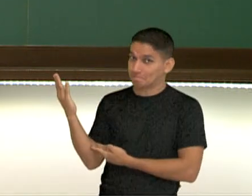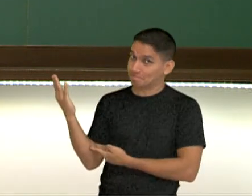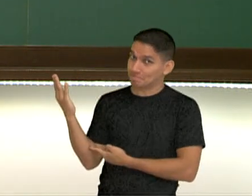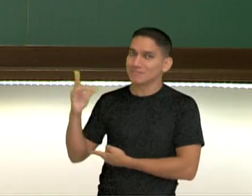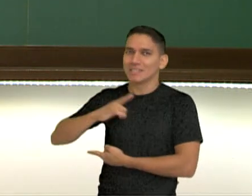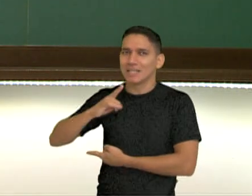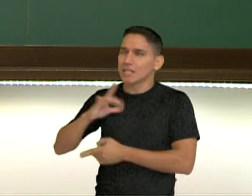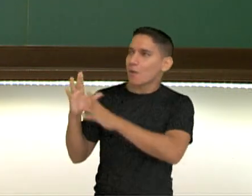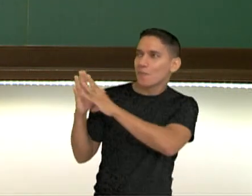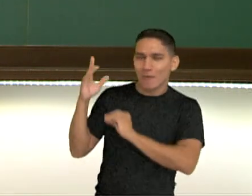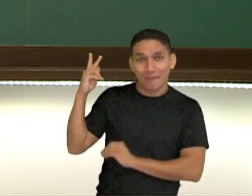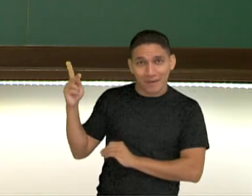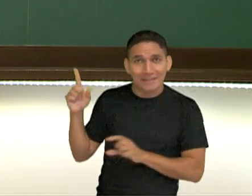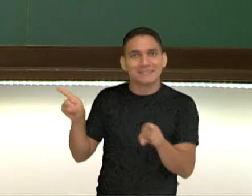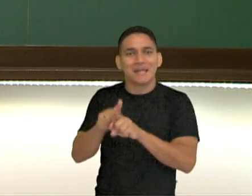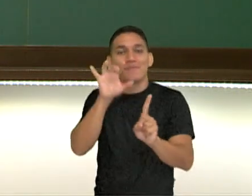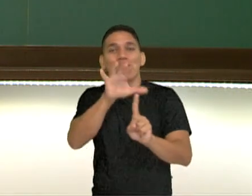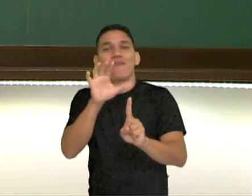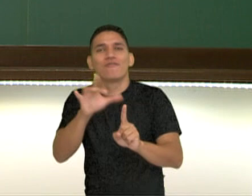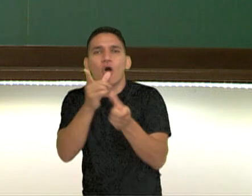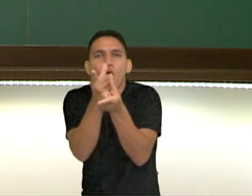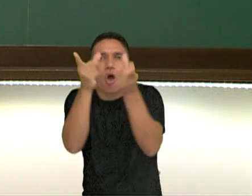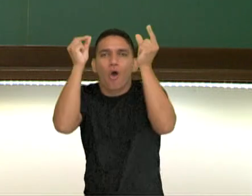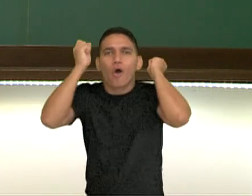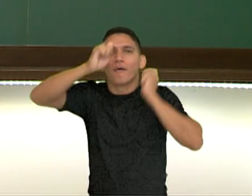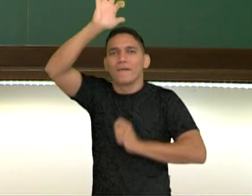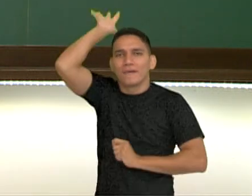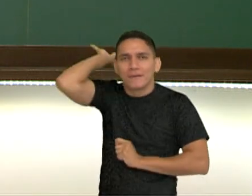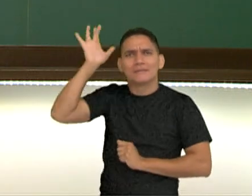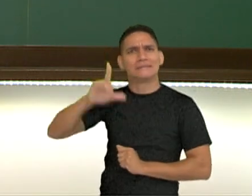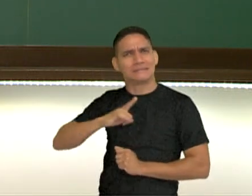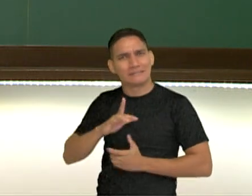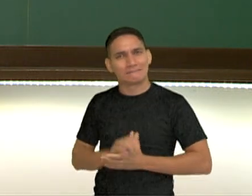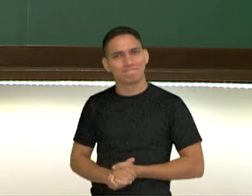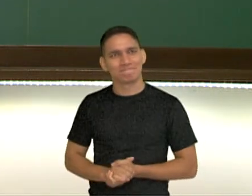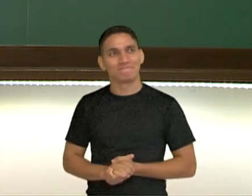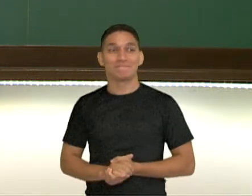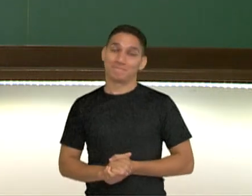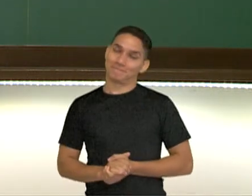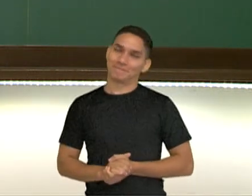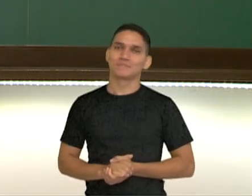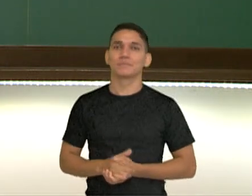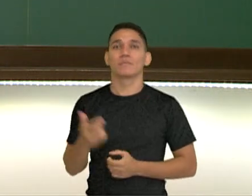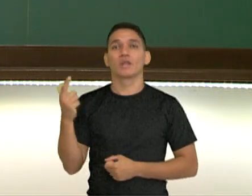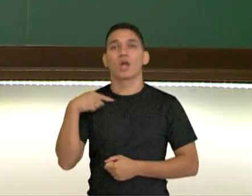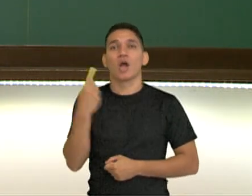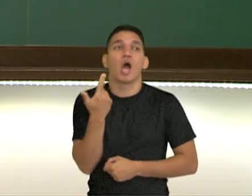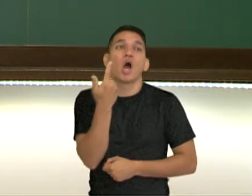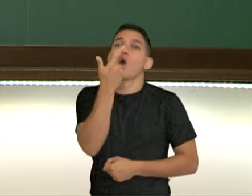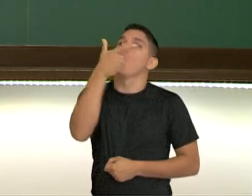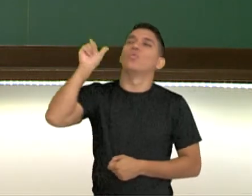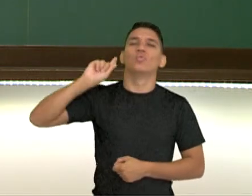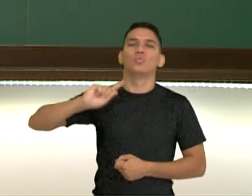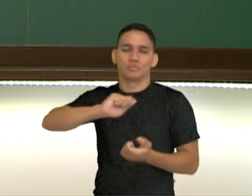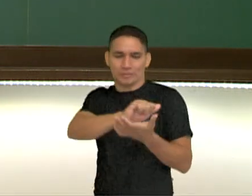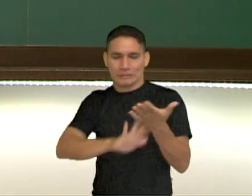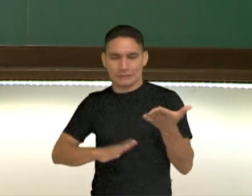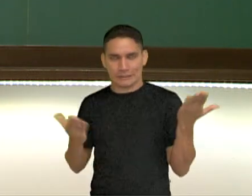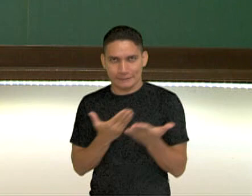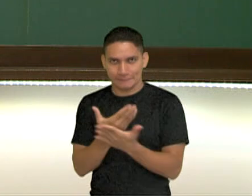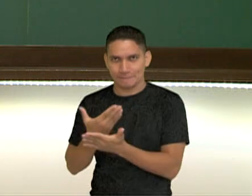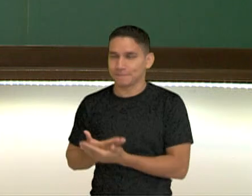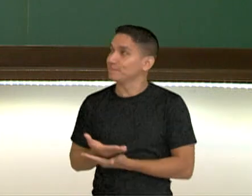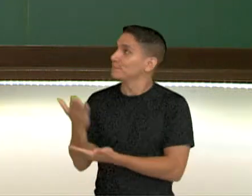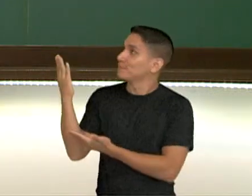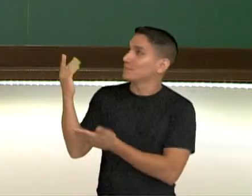Que siga esse exemplo de influência greco-romana? Vamos para a nossa última atividade da aula de hoje.